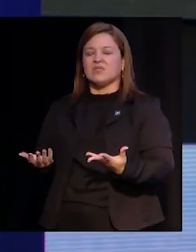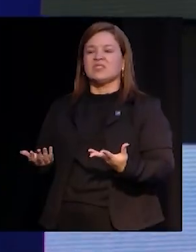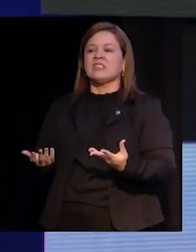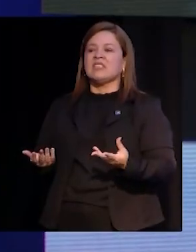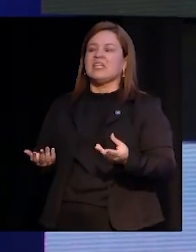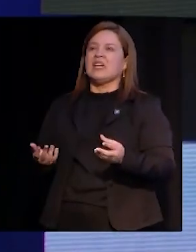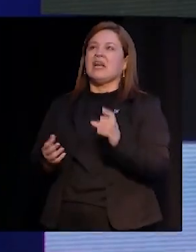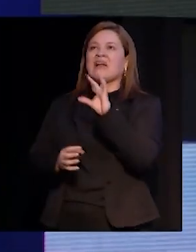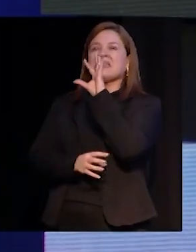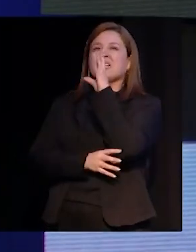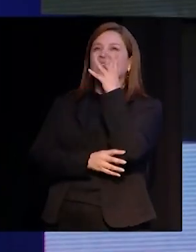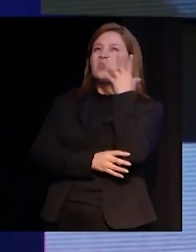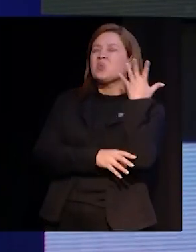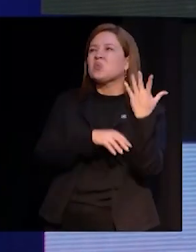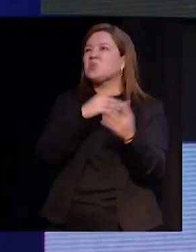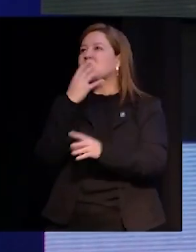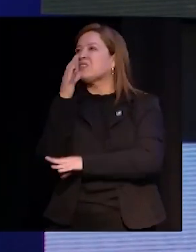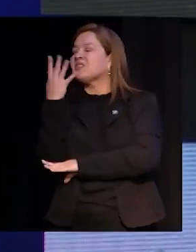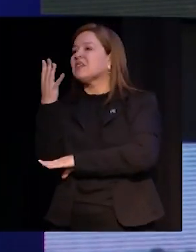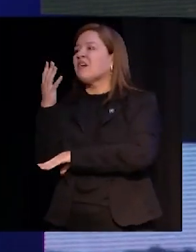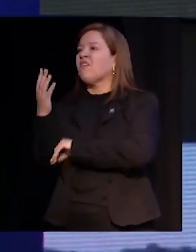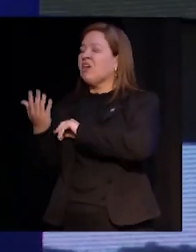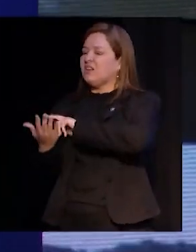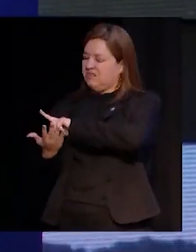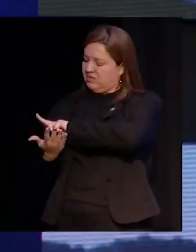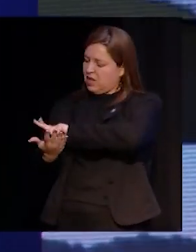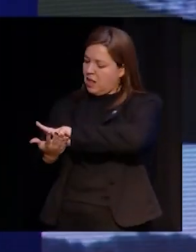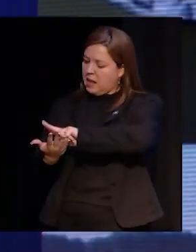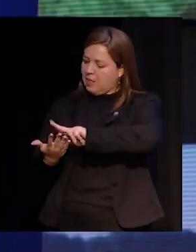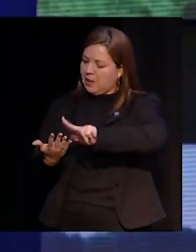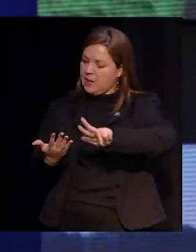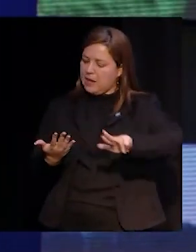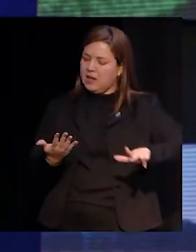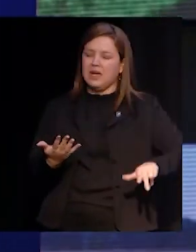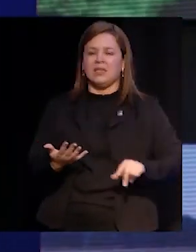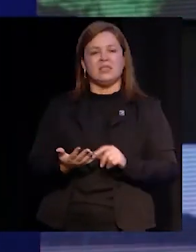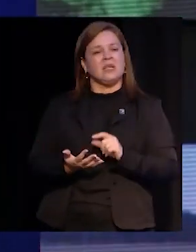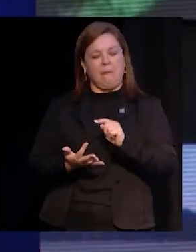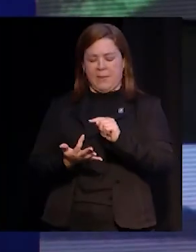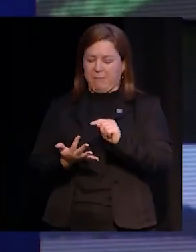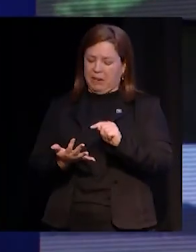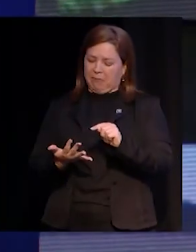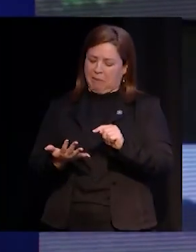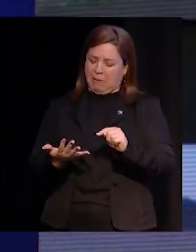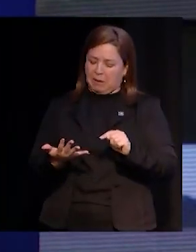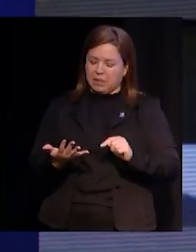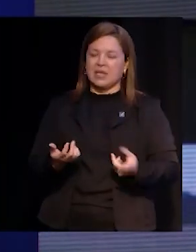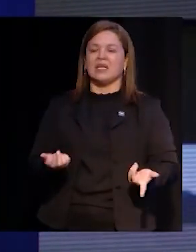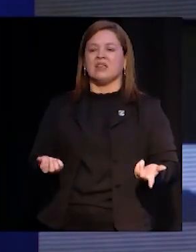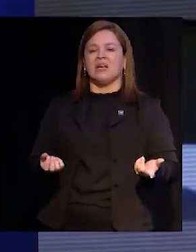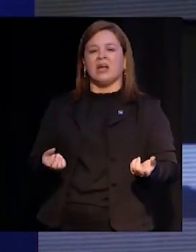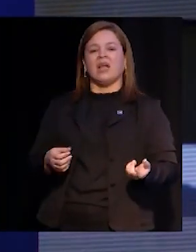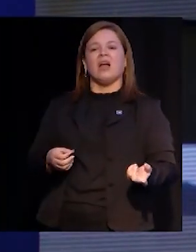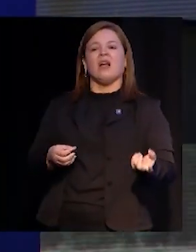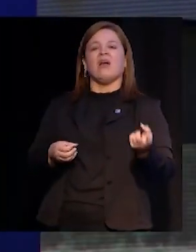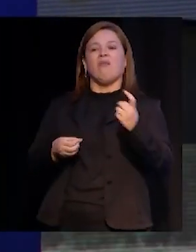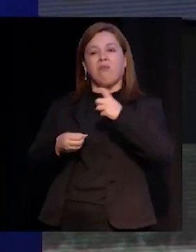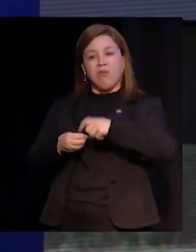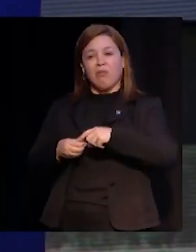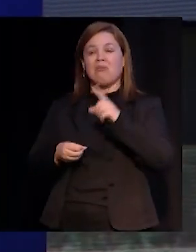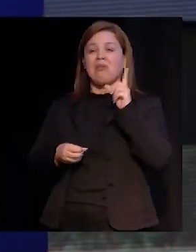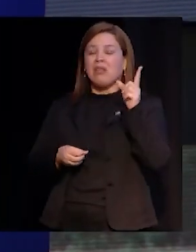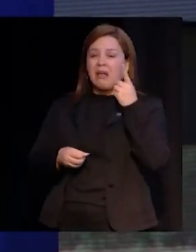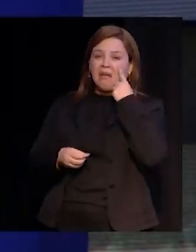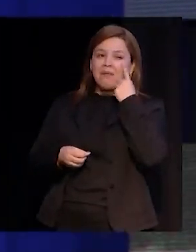A natureza deles varia, porque eu vi agora no Pará, estou voltando lá de Xinguara e de Marabá, e